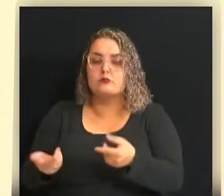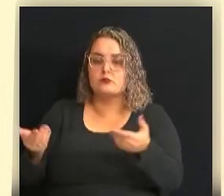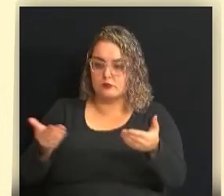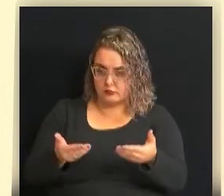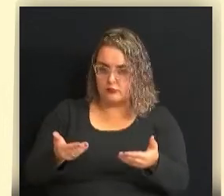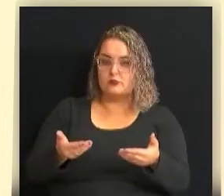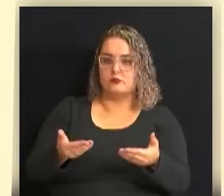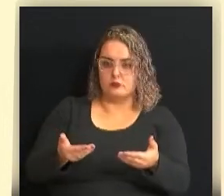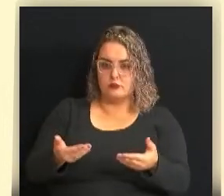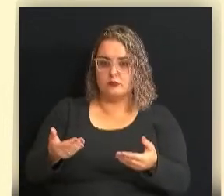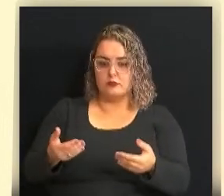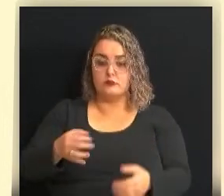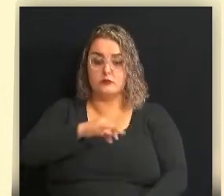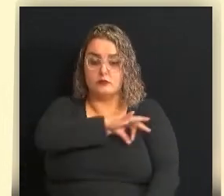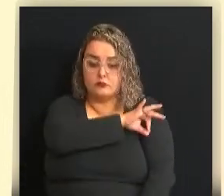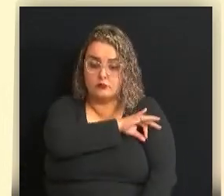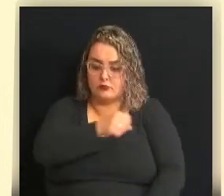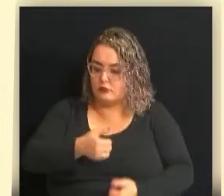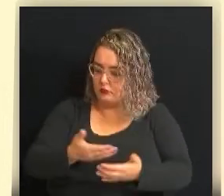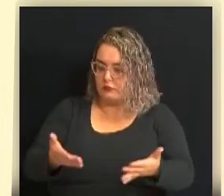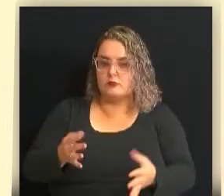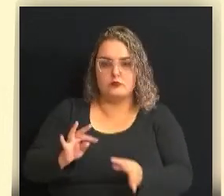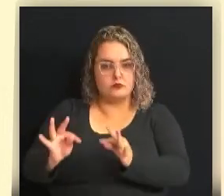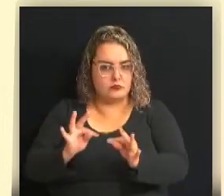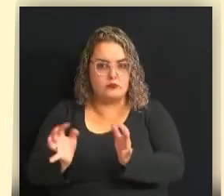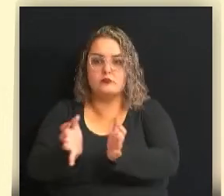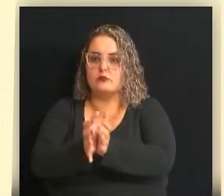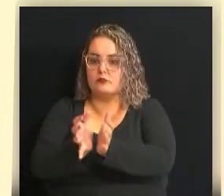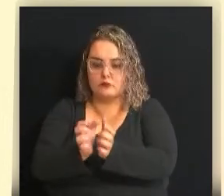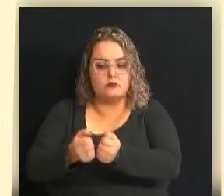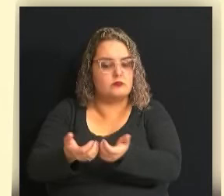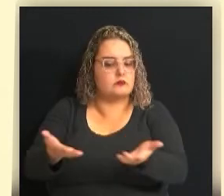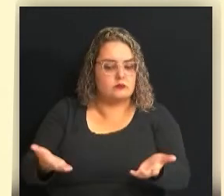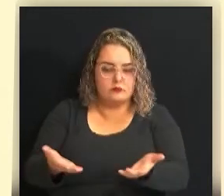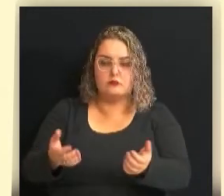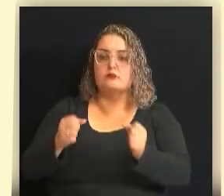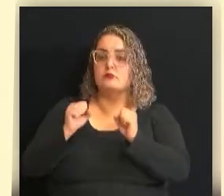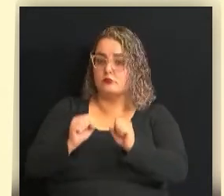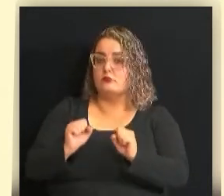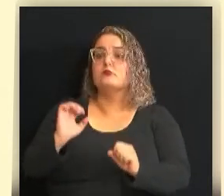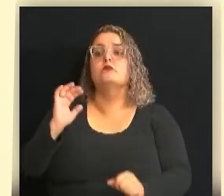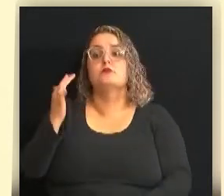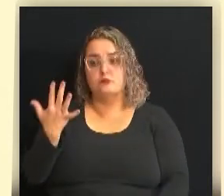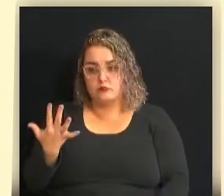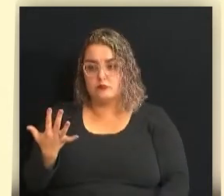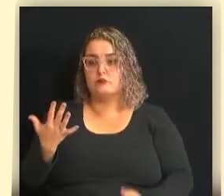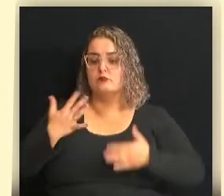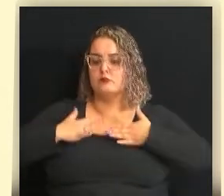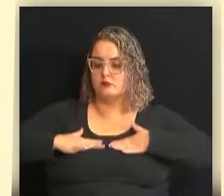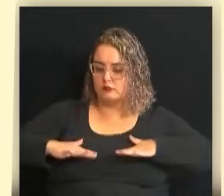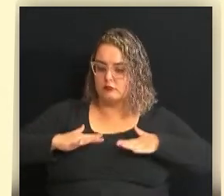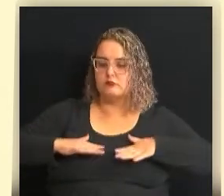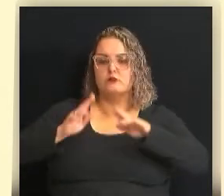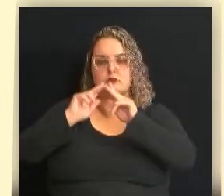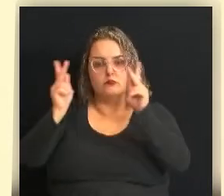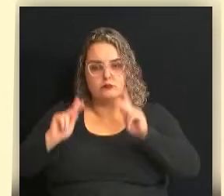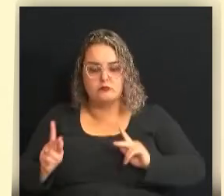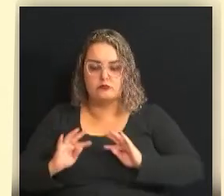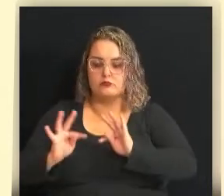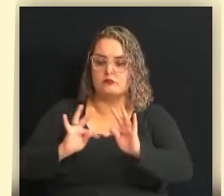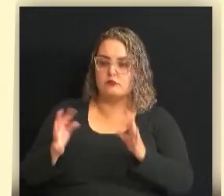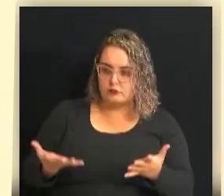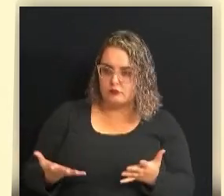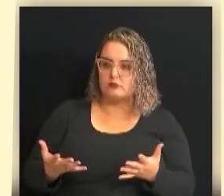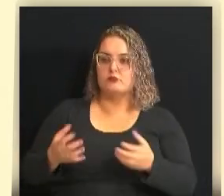começando essa discussão desde já colocando a prefeitura à disposição Equipe técnica da prefeitura disposição para que isso aconteça de uma forma mais tranquila